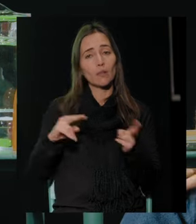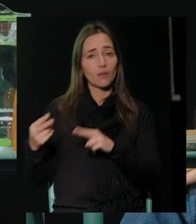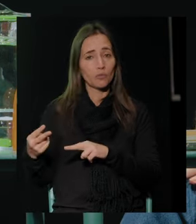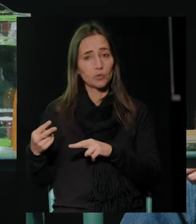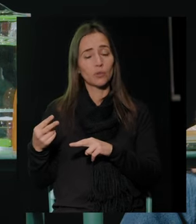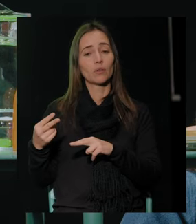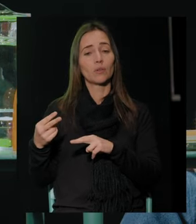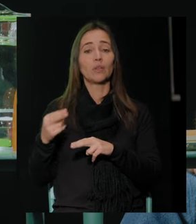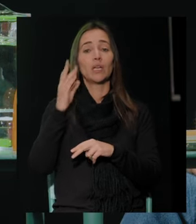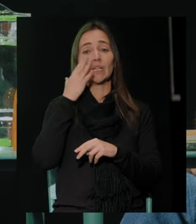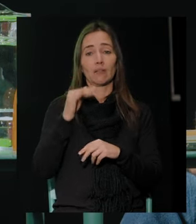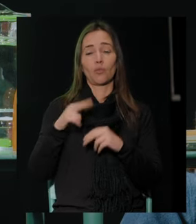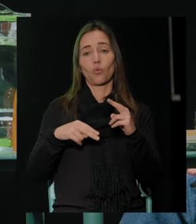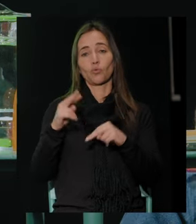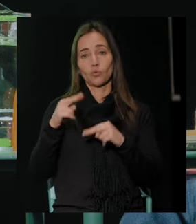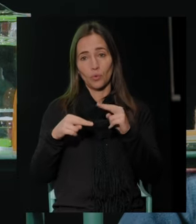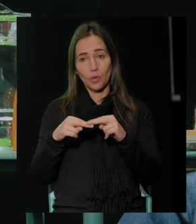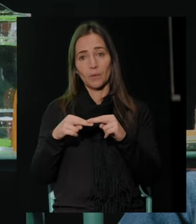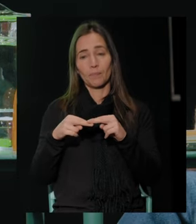alternativos e tentando construir